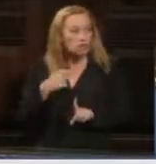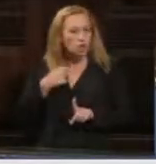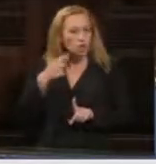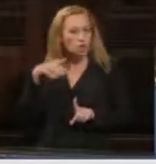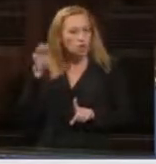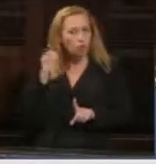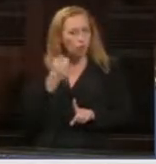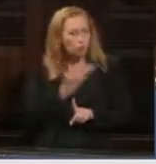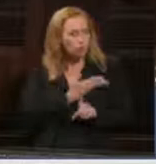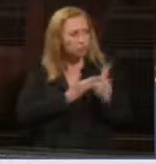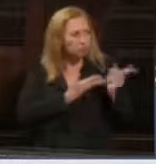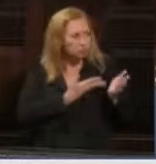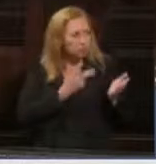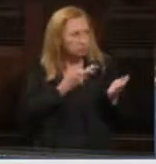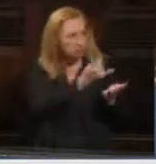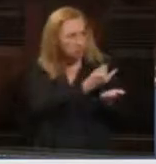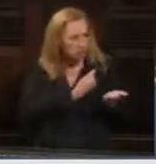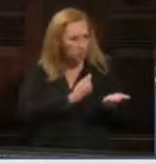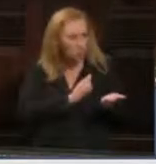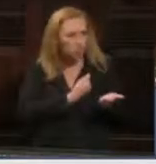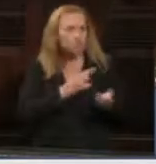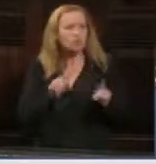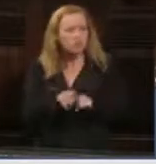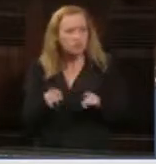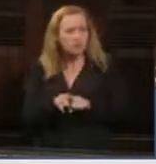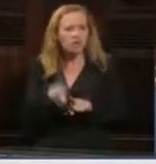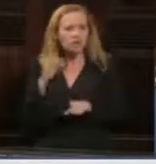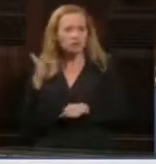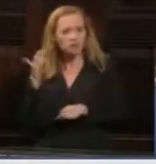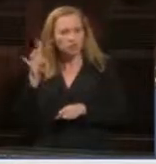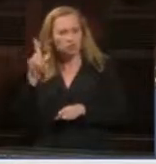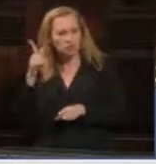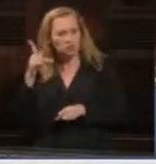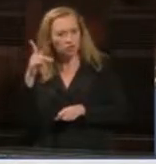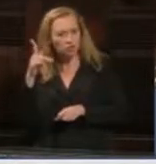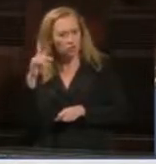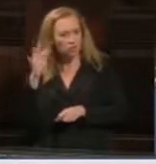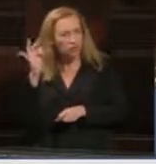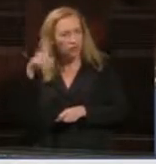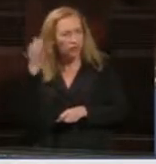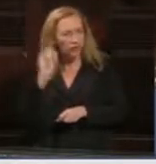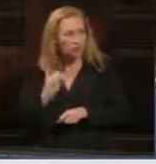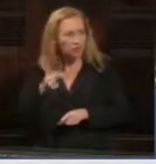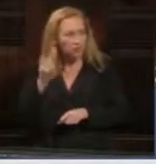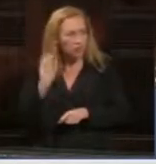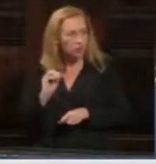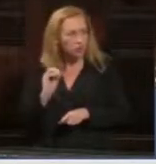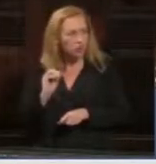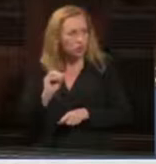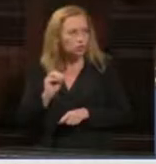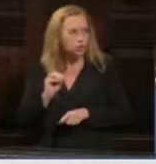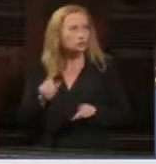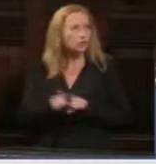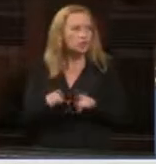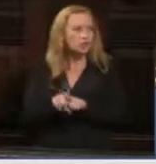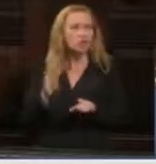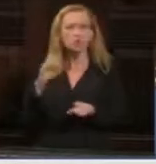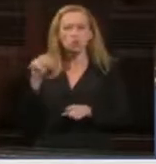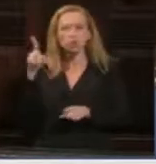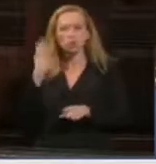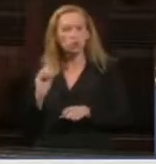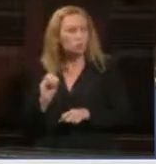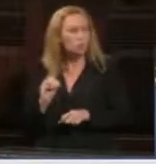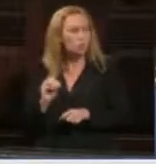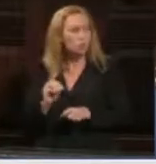tinha ouvido um pouco a intervenção do flávio serafini ouviu o aparte o deputado rodrigo amorim e